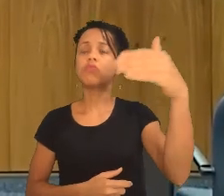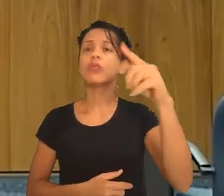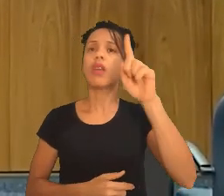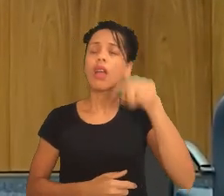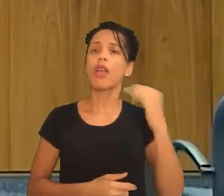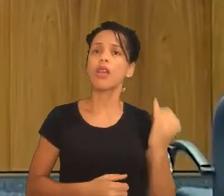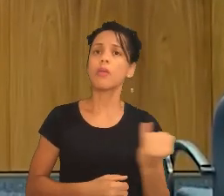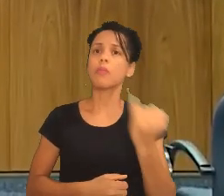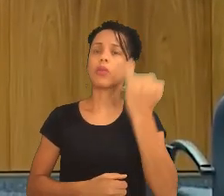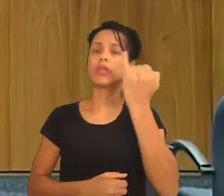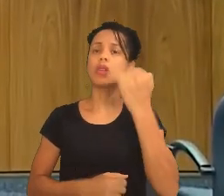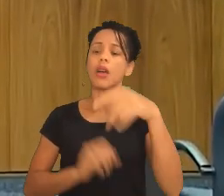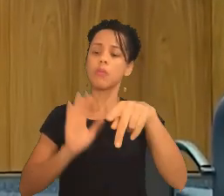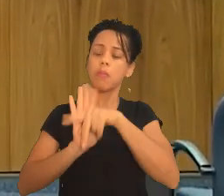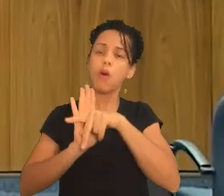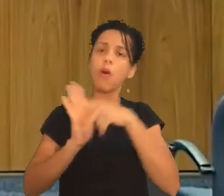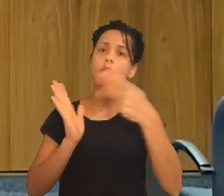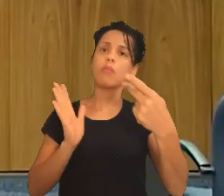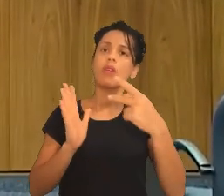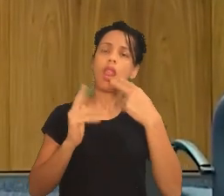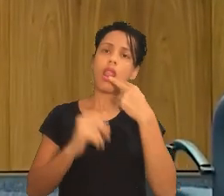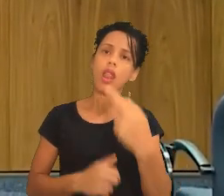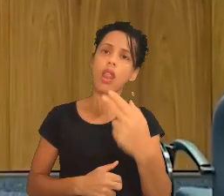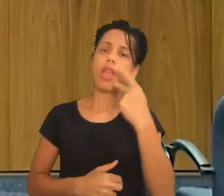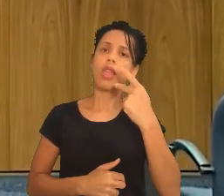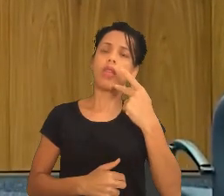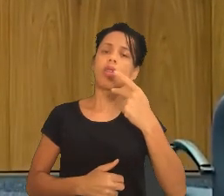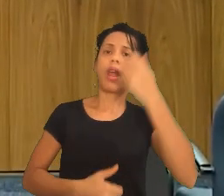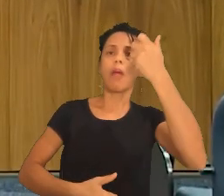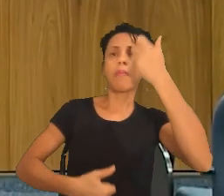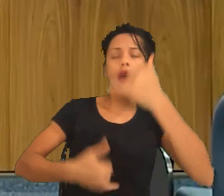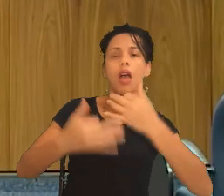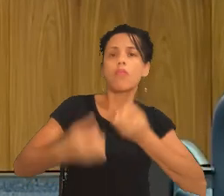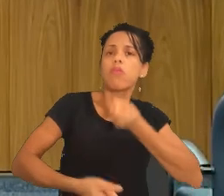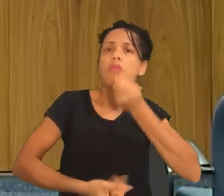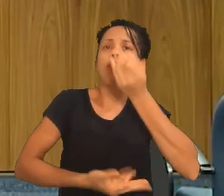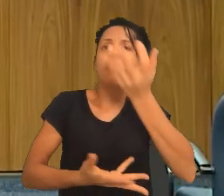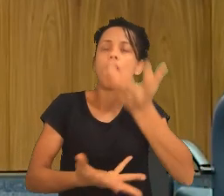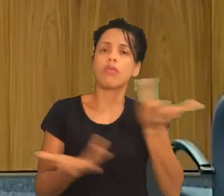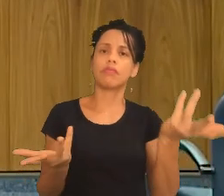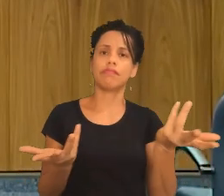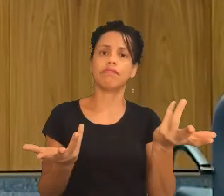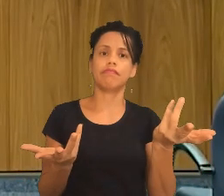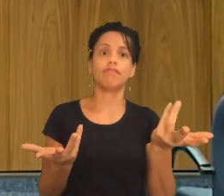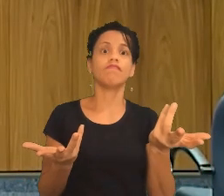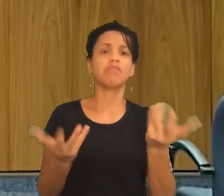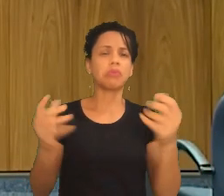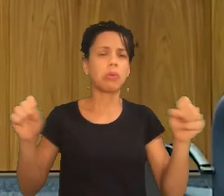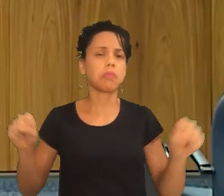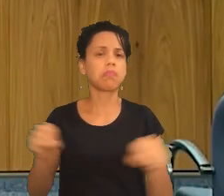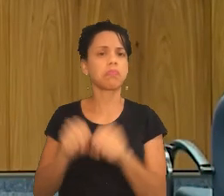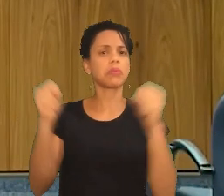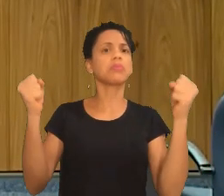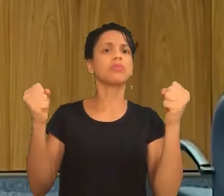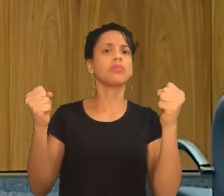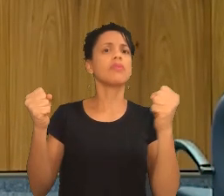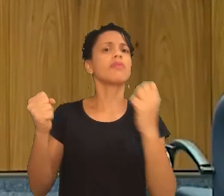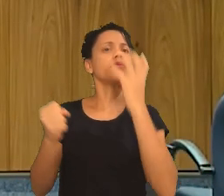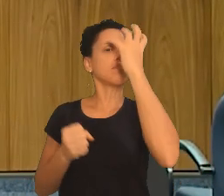falar a nossa própria língua e como faz falta, como isso é uma violação tão